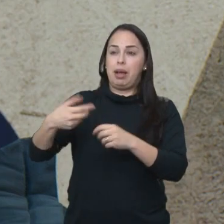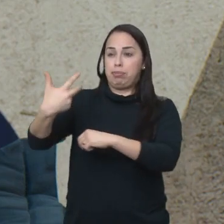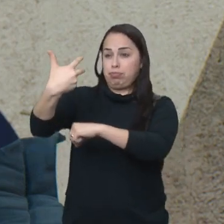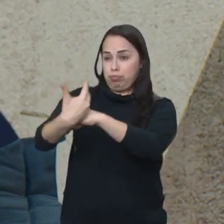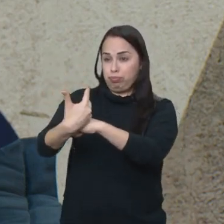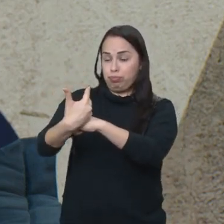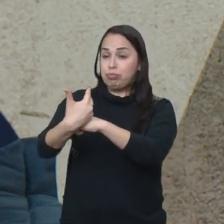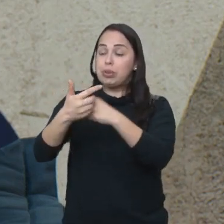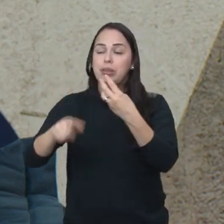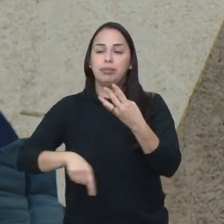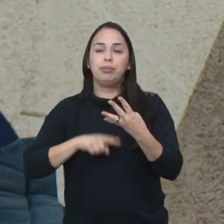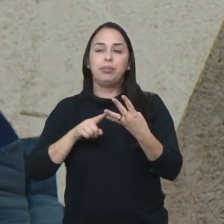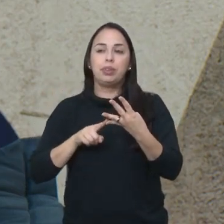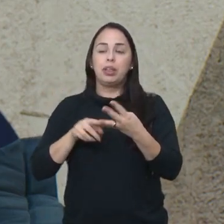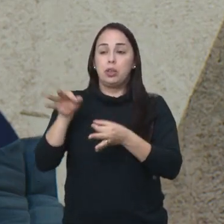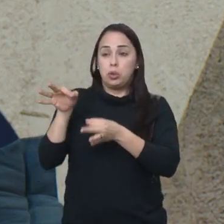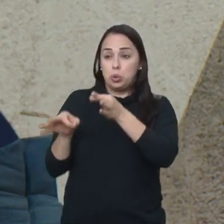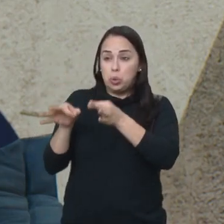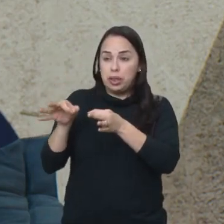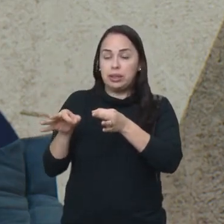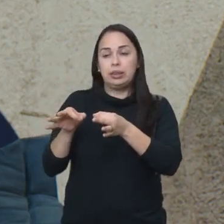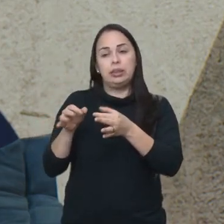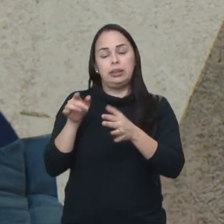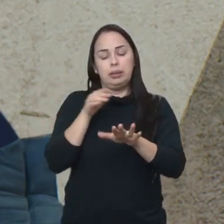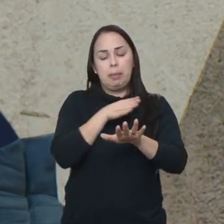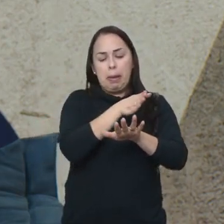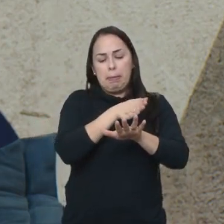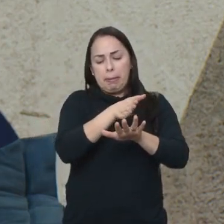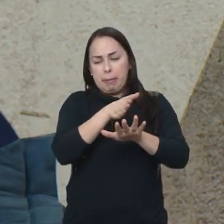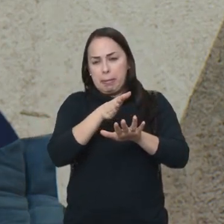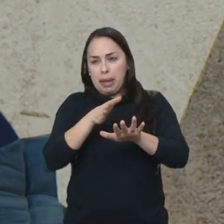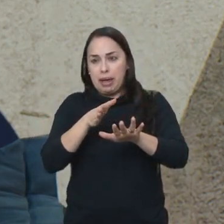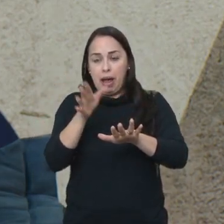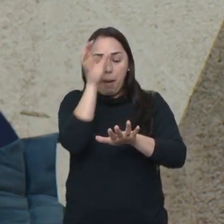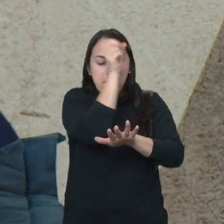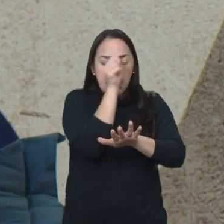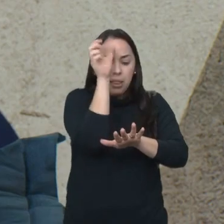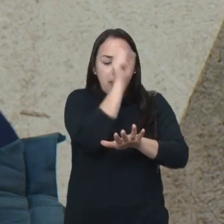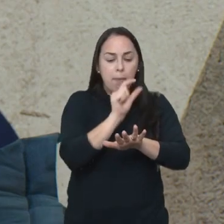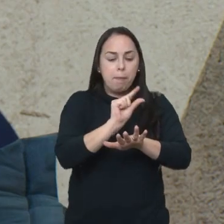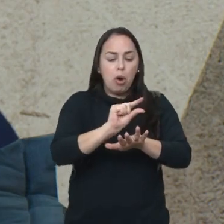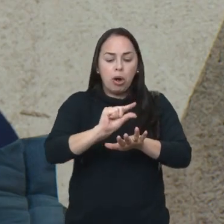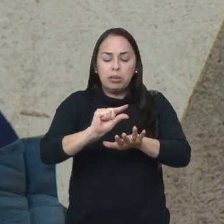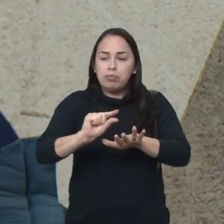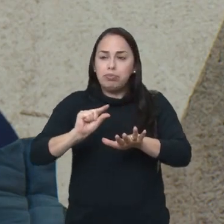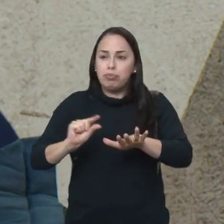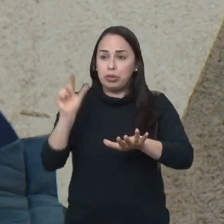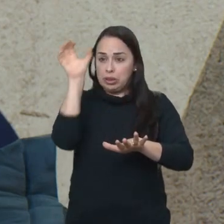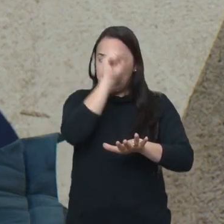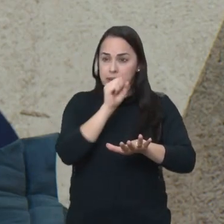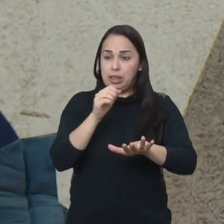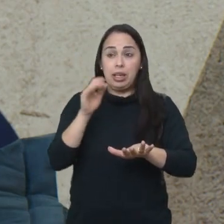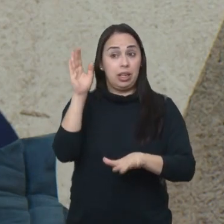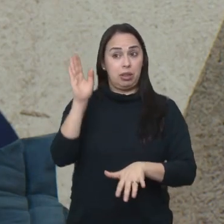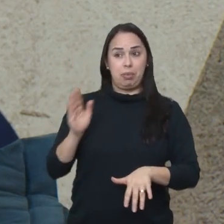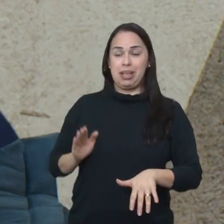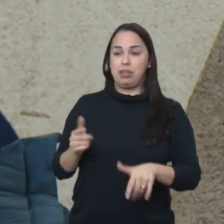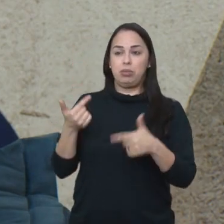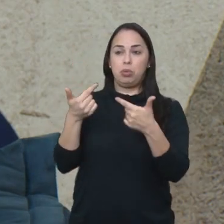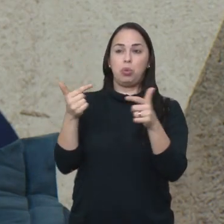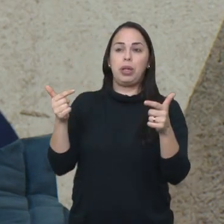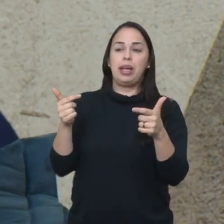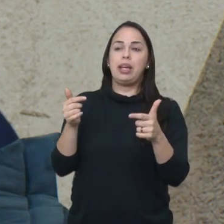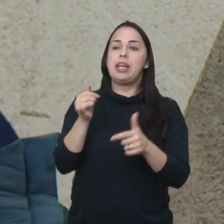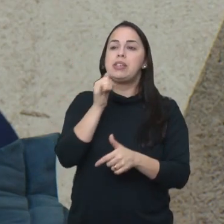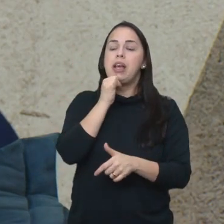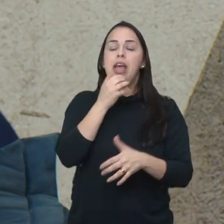contexto midiático, do contexto jurídico. Então, vai ser uma pincelada de todos esses contextos. No Brasil ainda